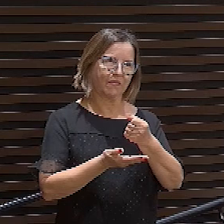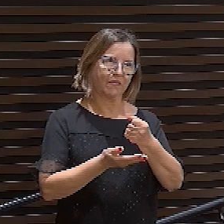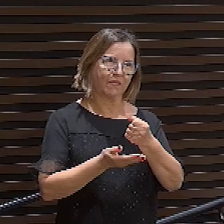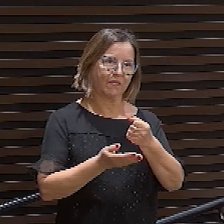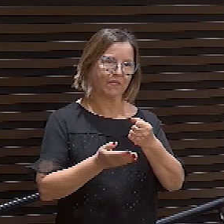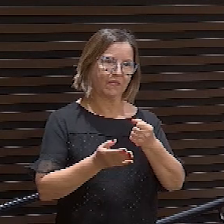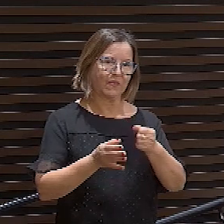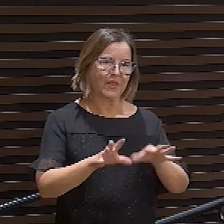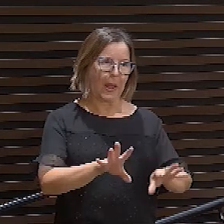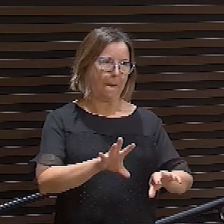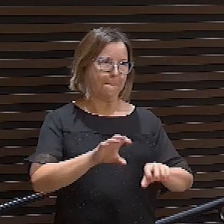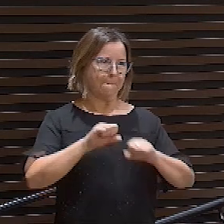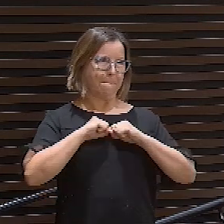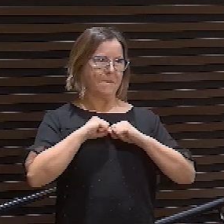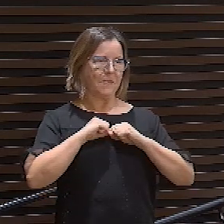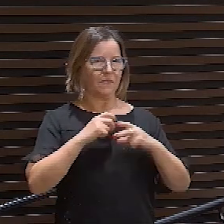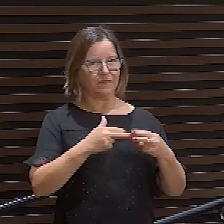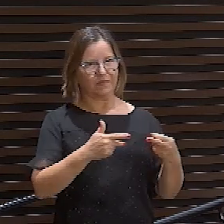das coisas,